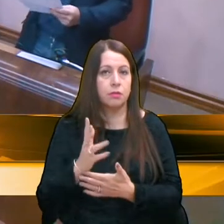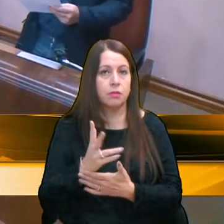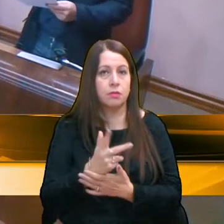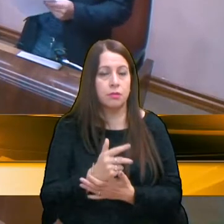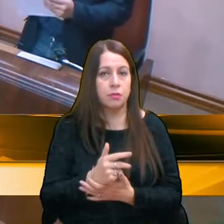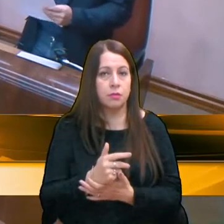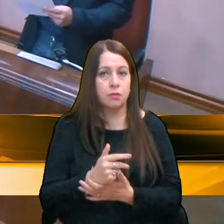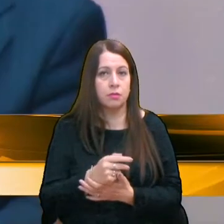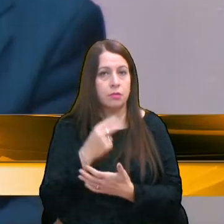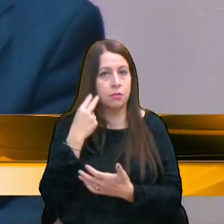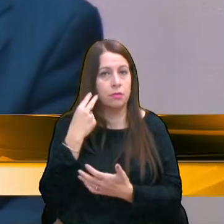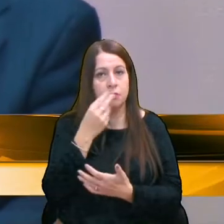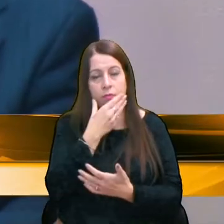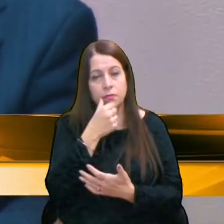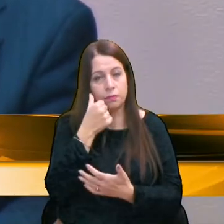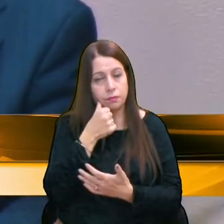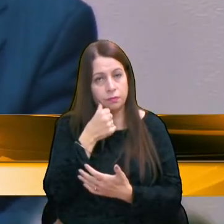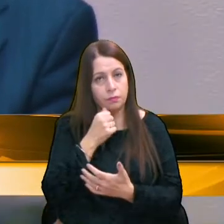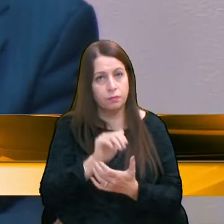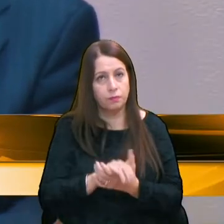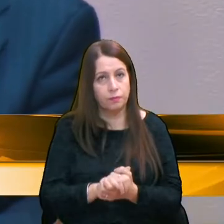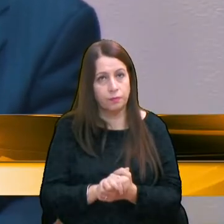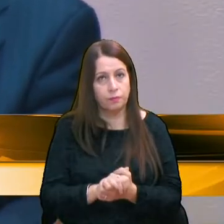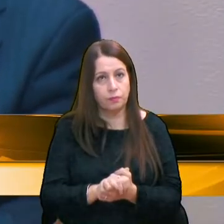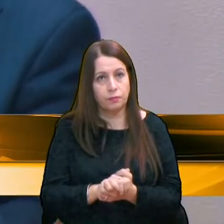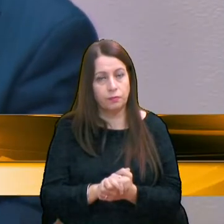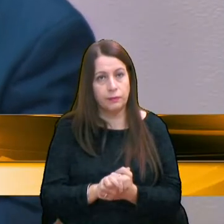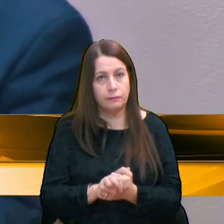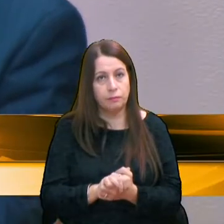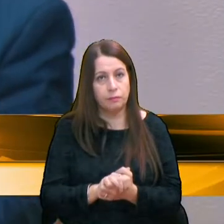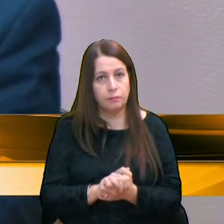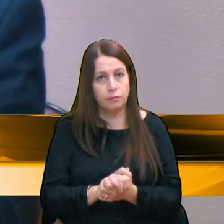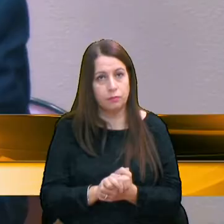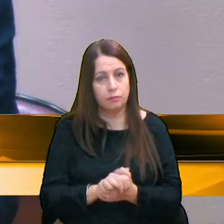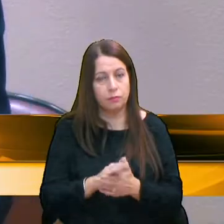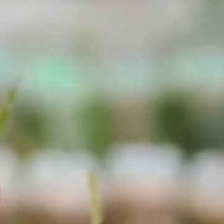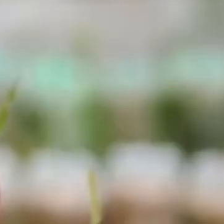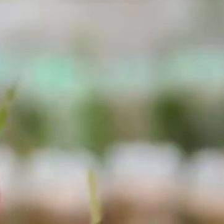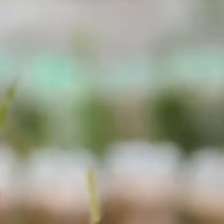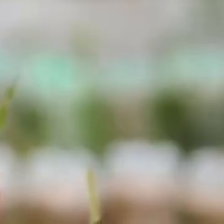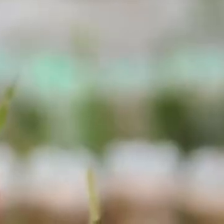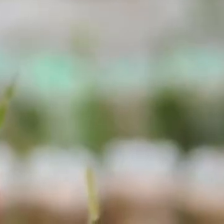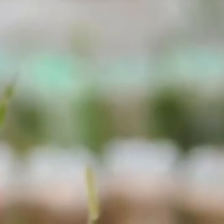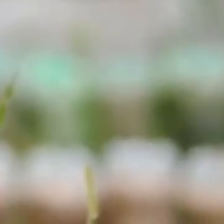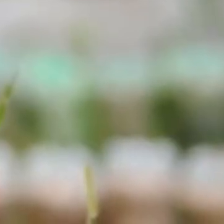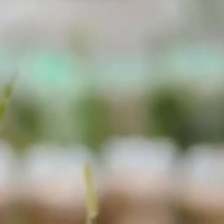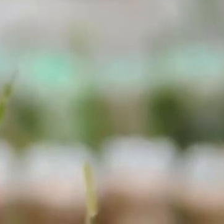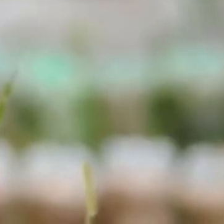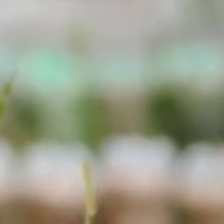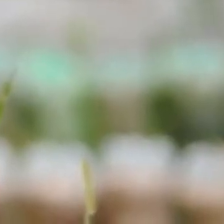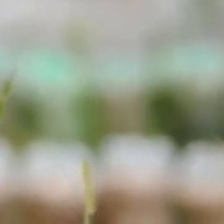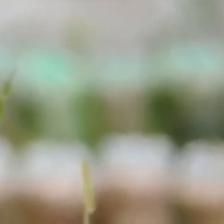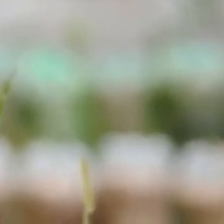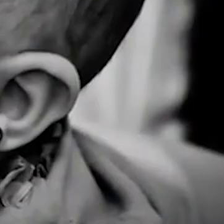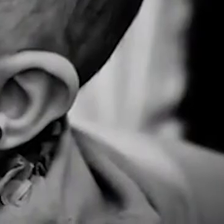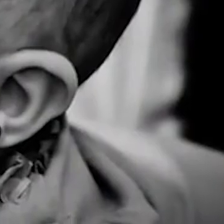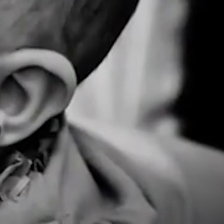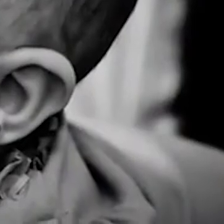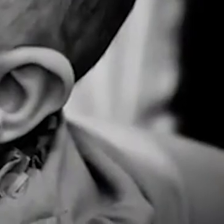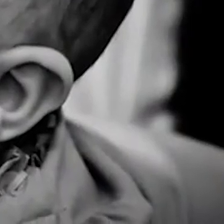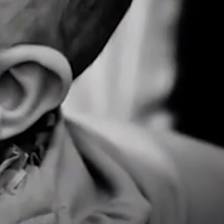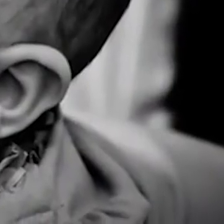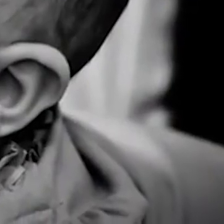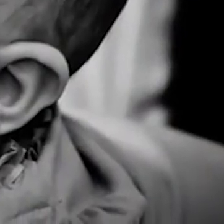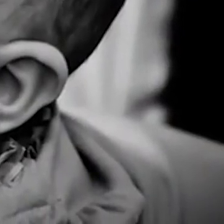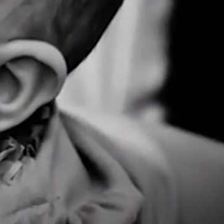a criação da semana municipal de conscientização sobre a síndrome de down com programação que culmine em 21